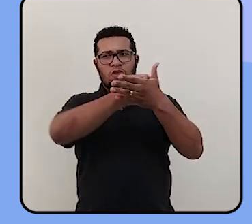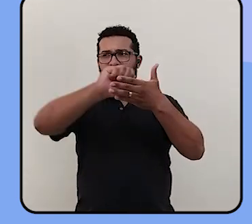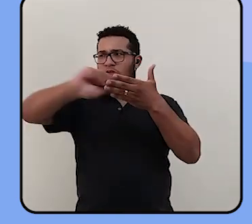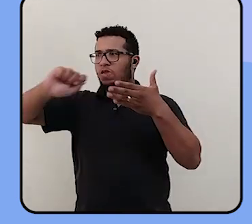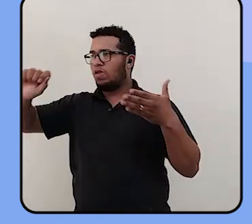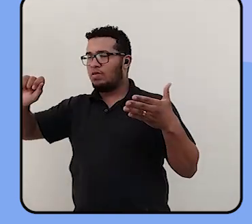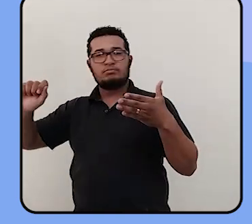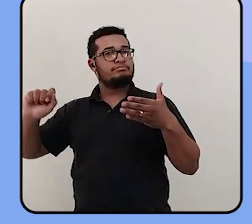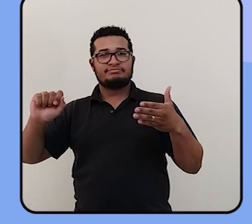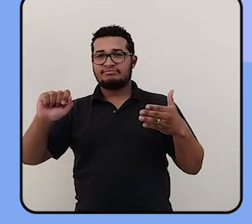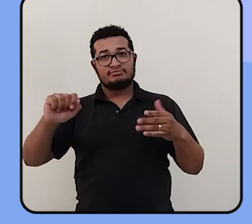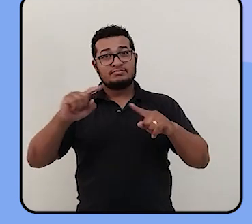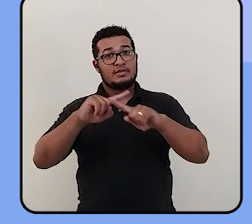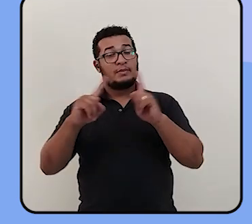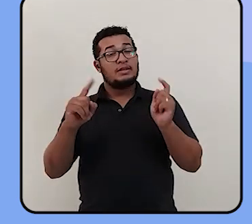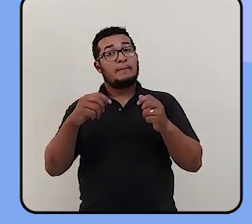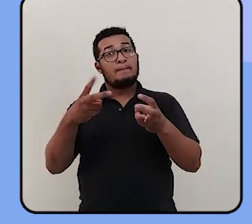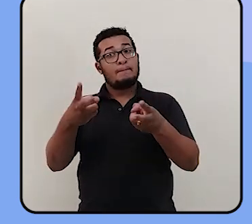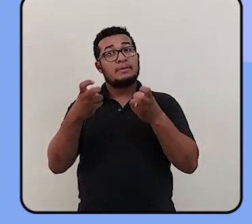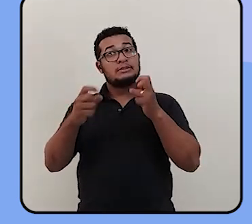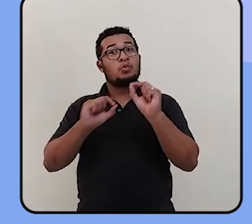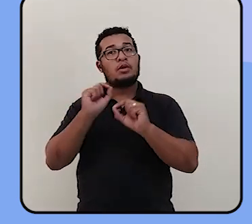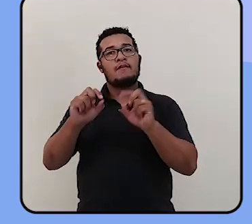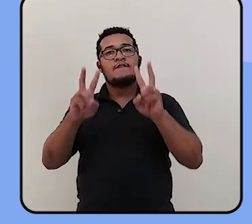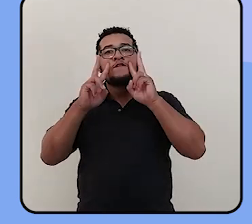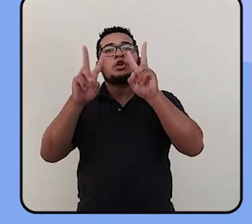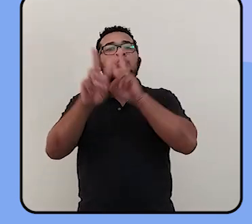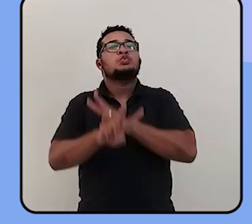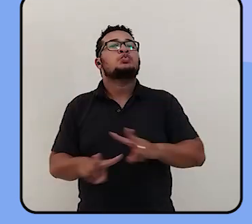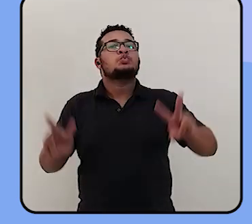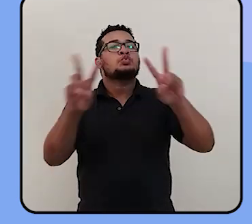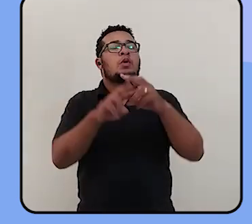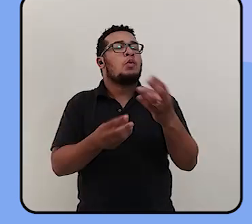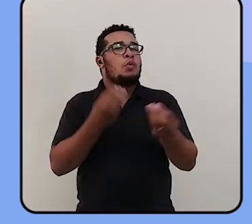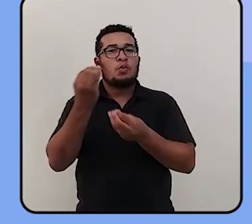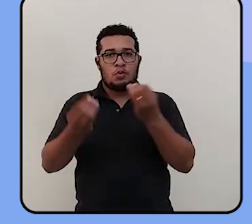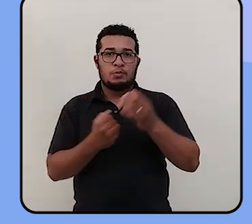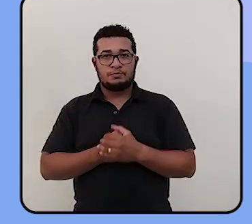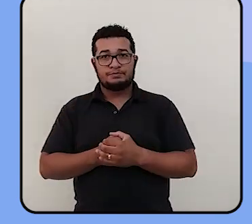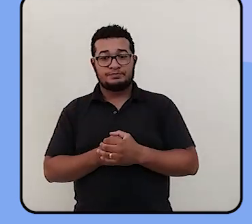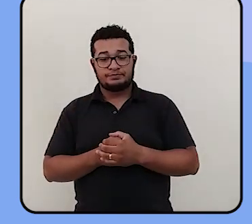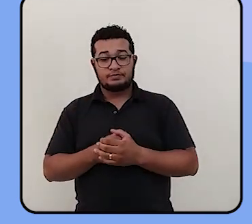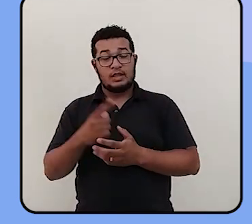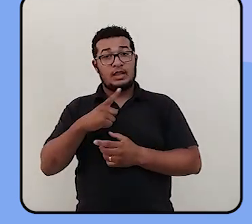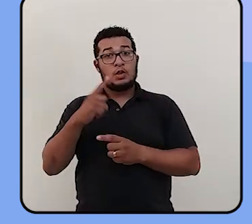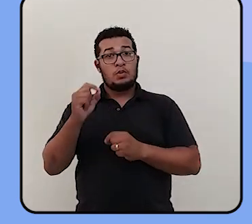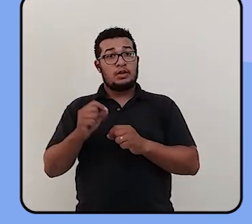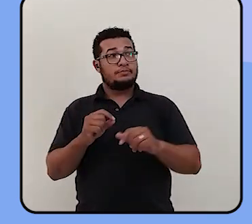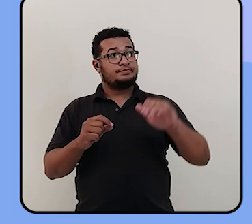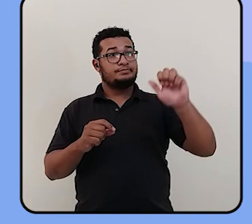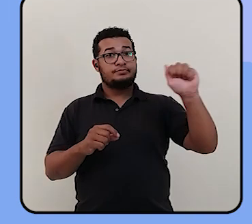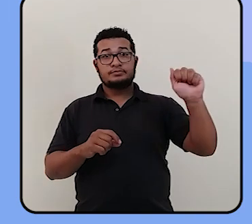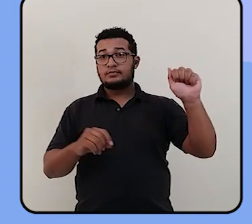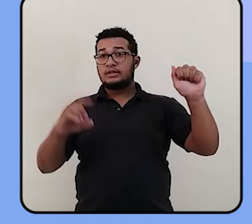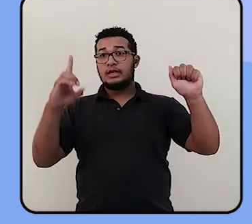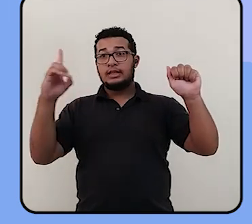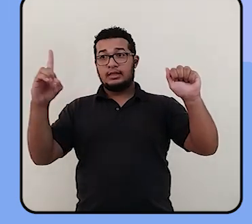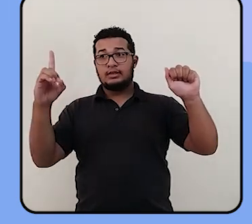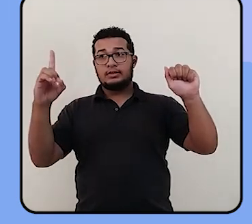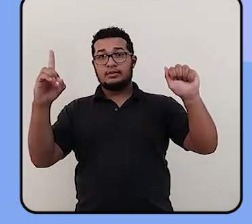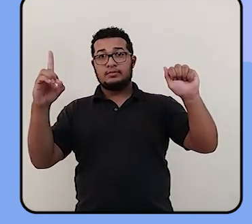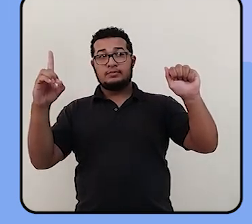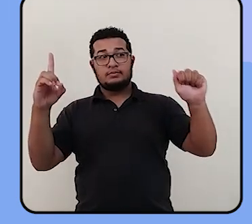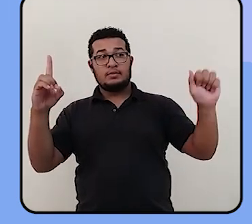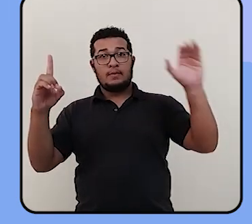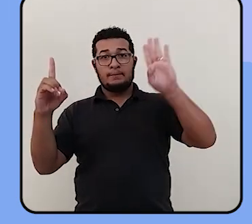É interessante que você entenda visualizando da seguinte forma: A e D, extremos, B e C